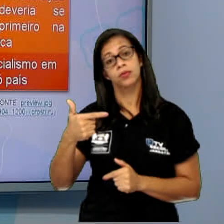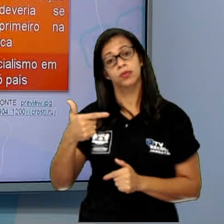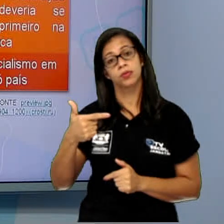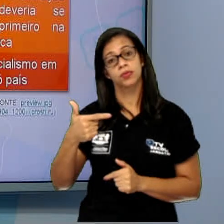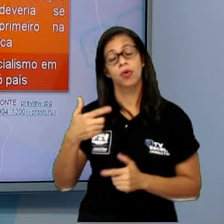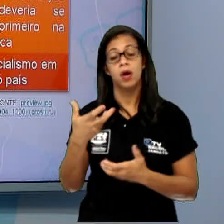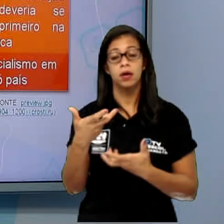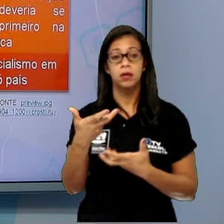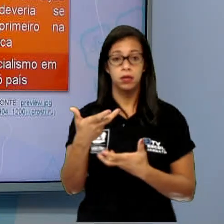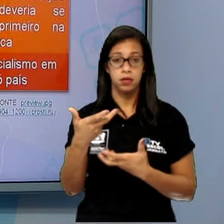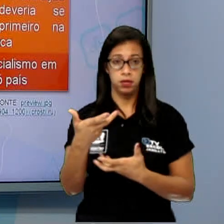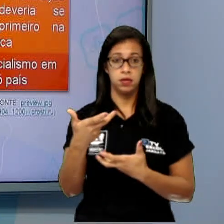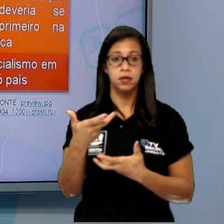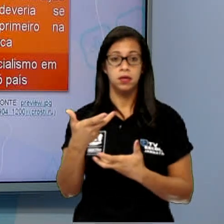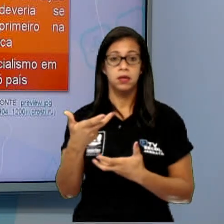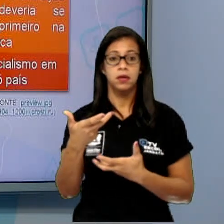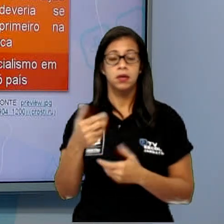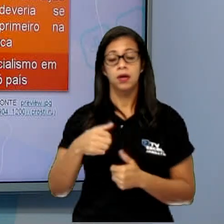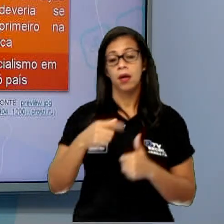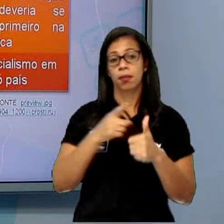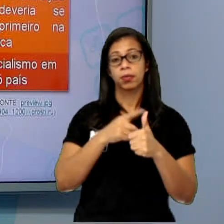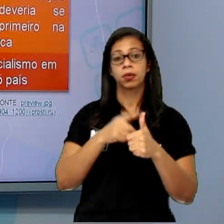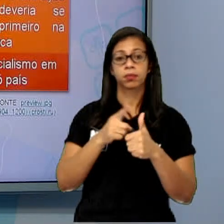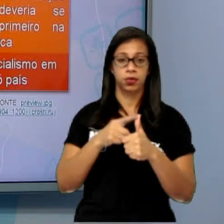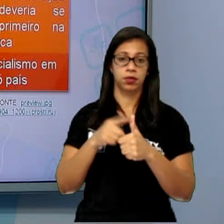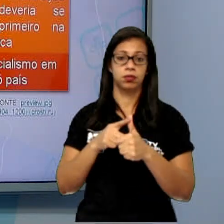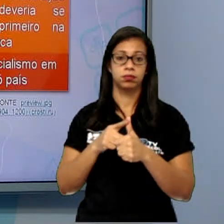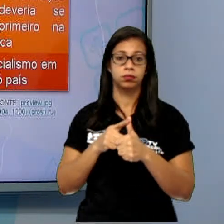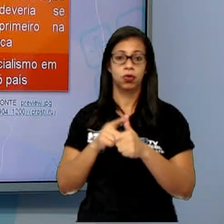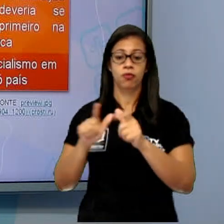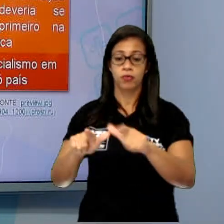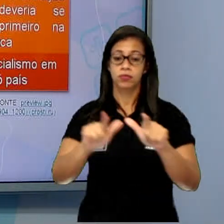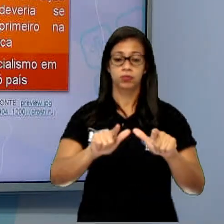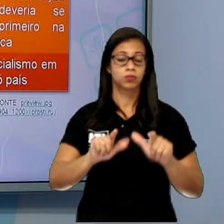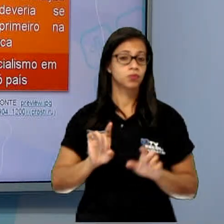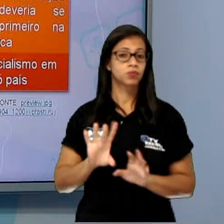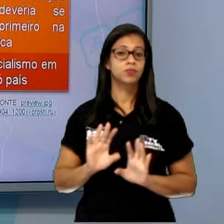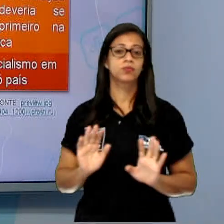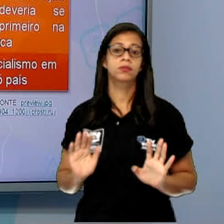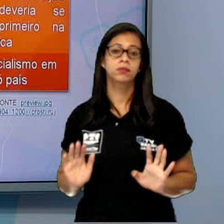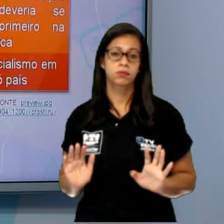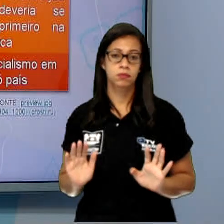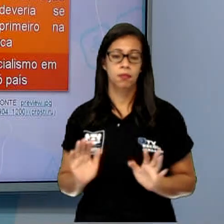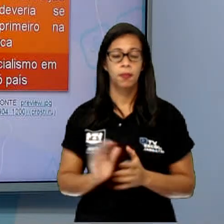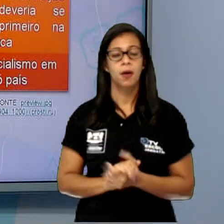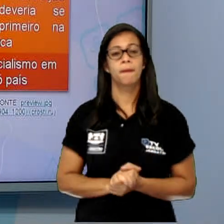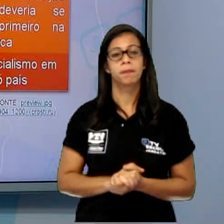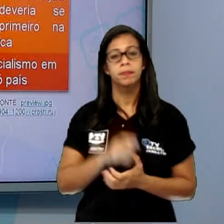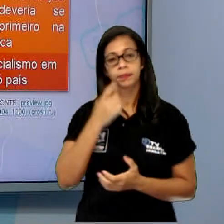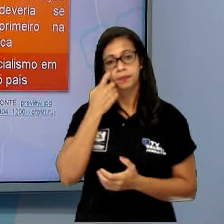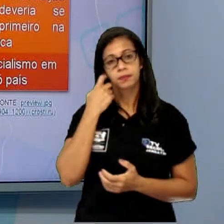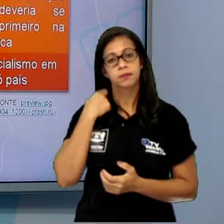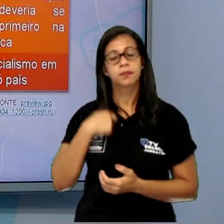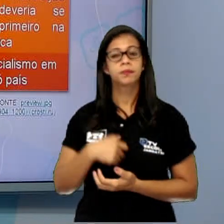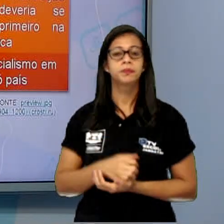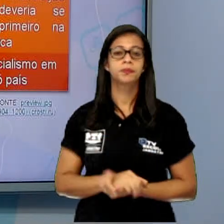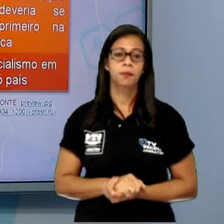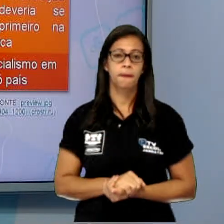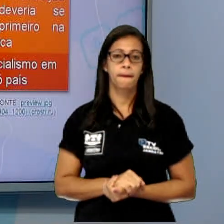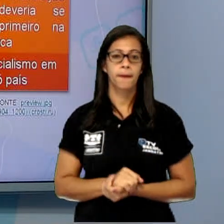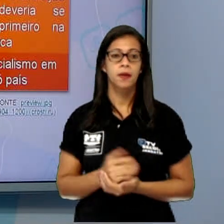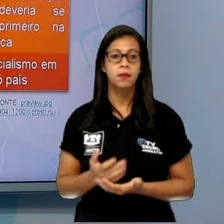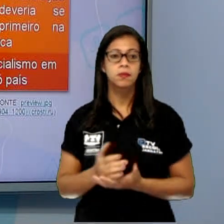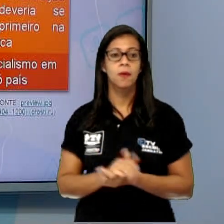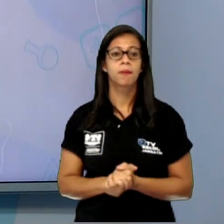Era a tese do socialismo em um só país. No 14º Congresso do Partido Comunista, a tese de